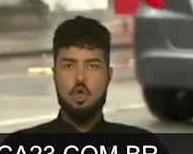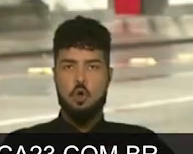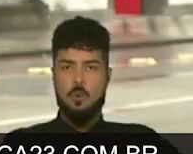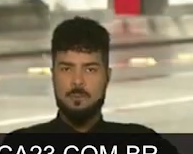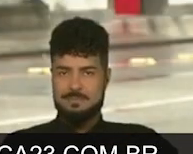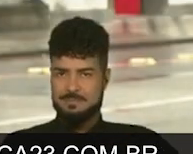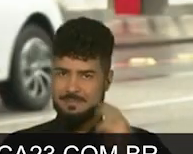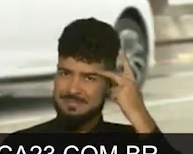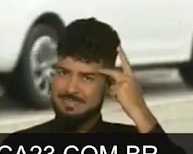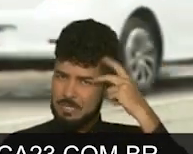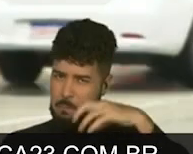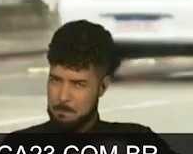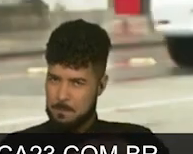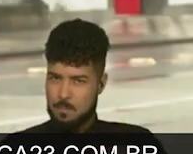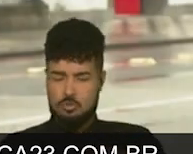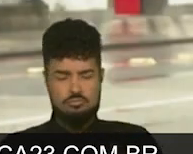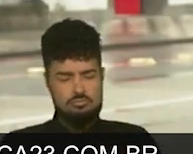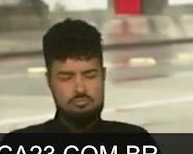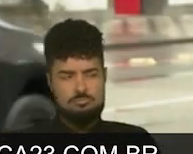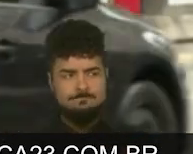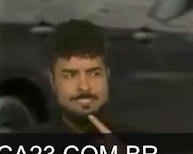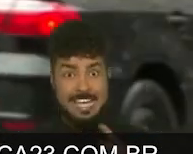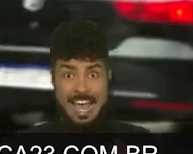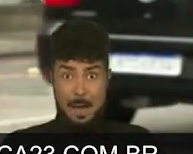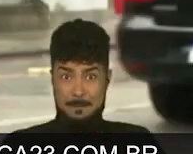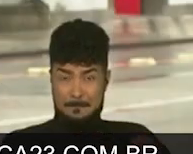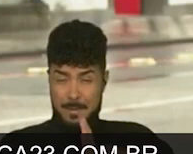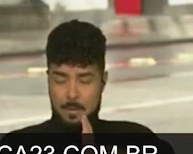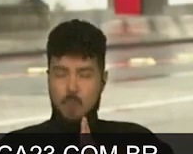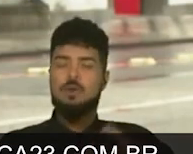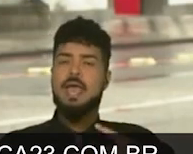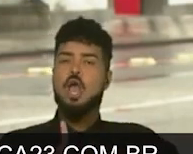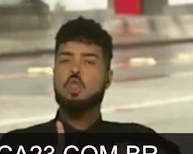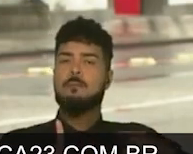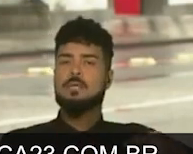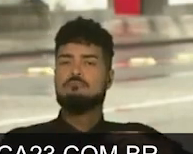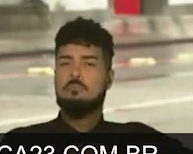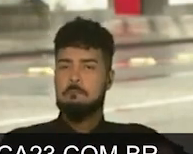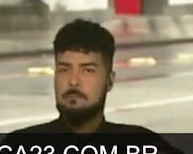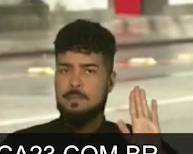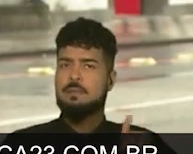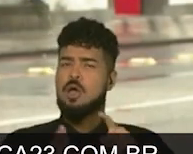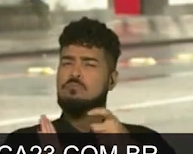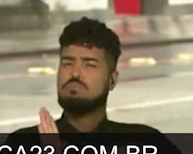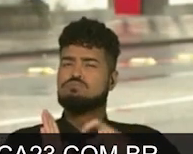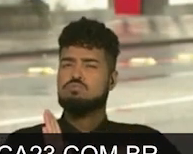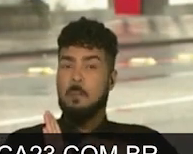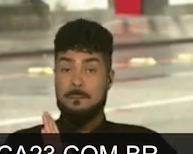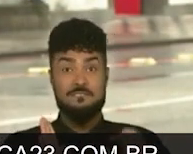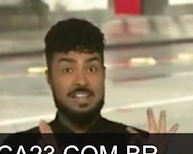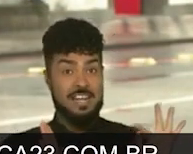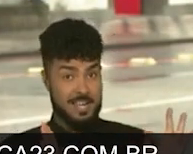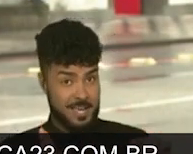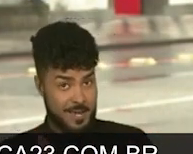Paulo, a alta foi puxada pela atividade econômica e maior arrecadação de tributos federais. Outra